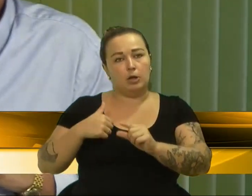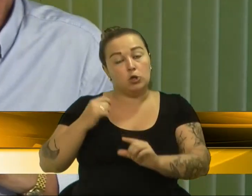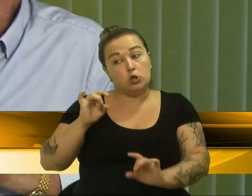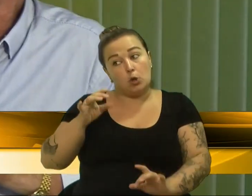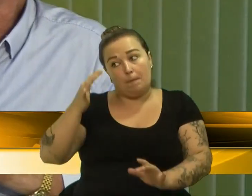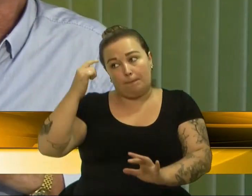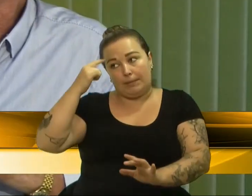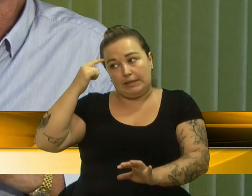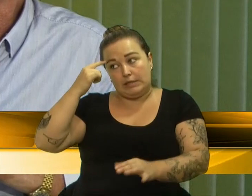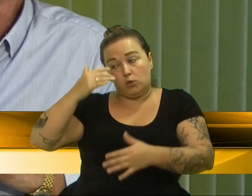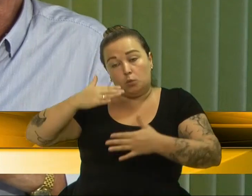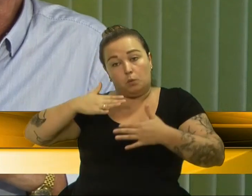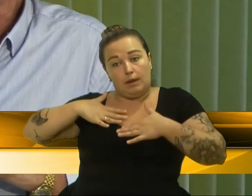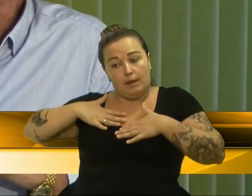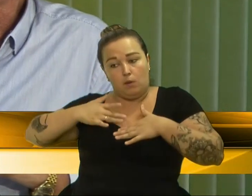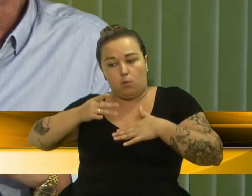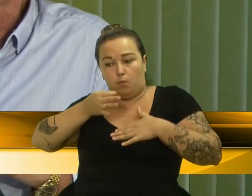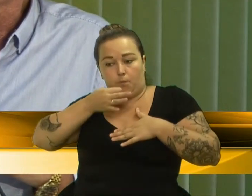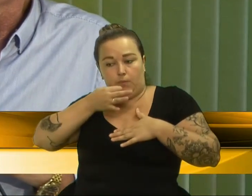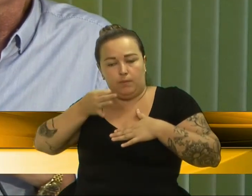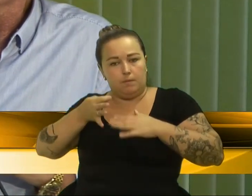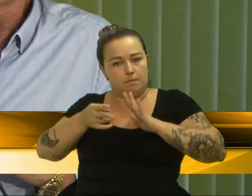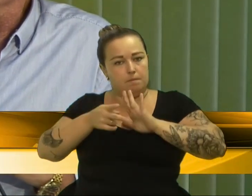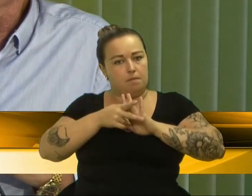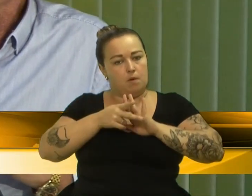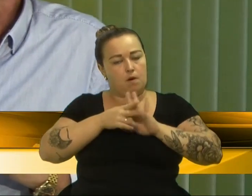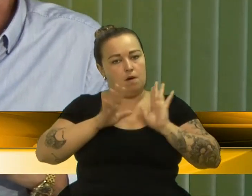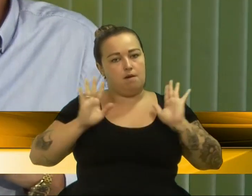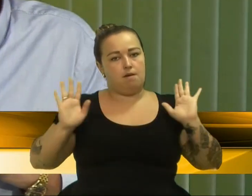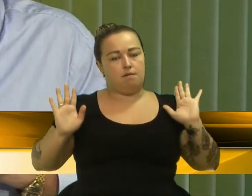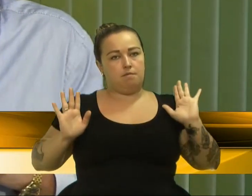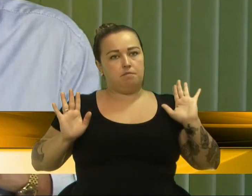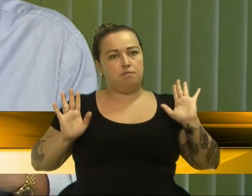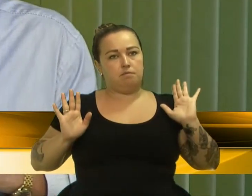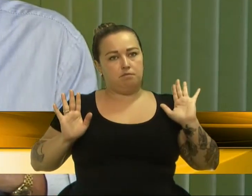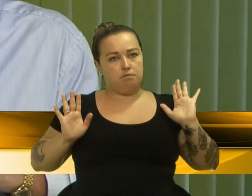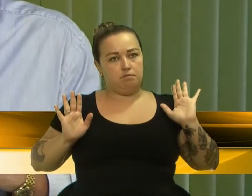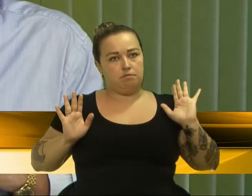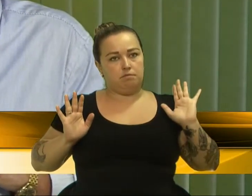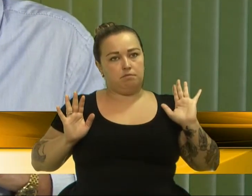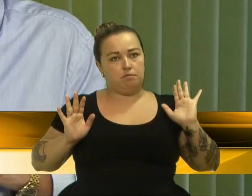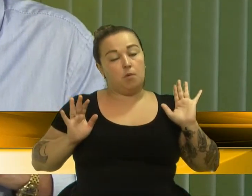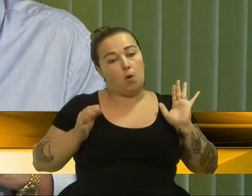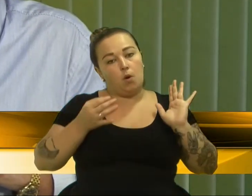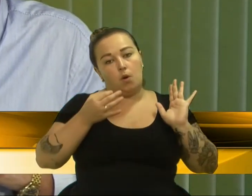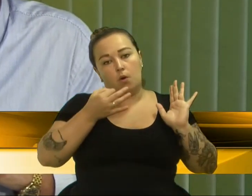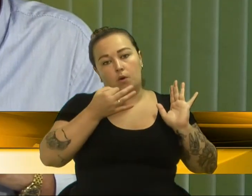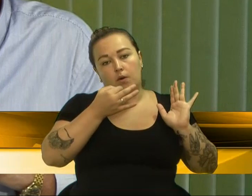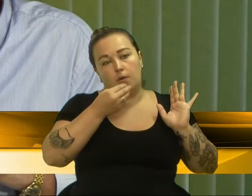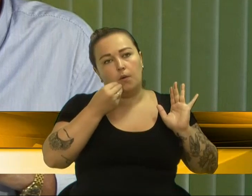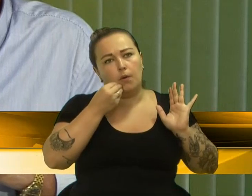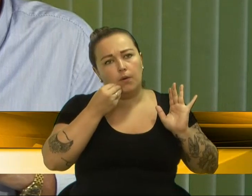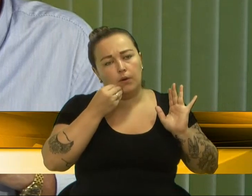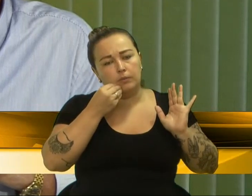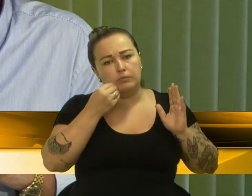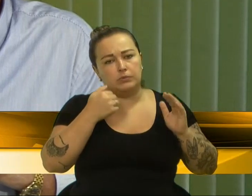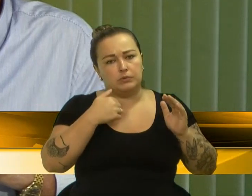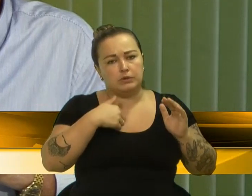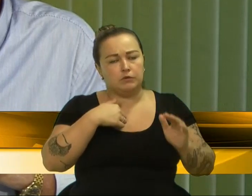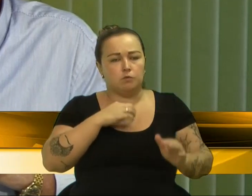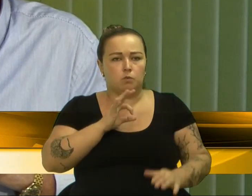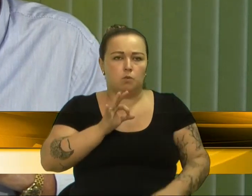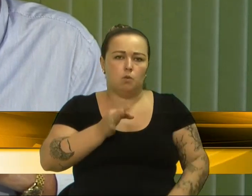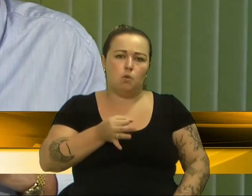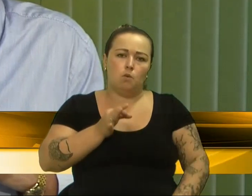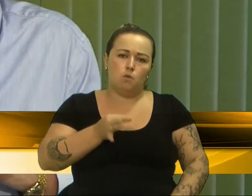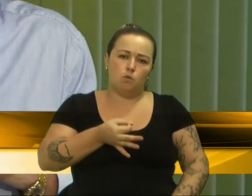eu, né? E vamos partir para a construção. Eu acho que talvez